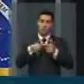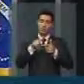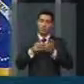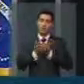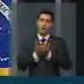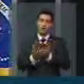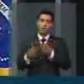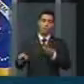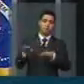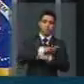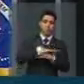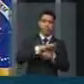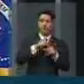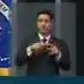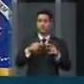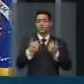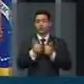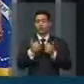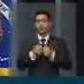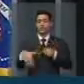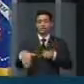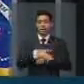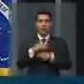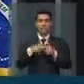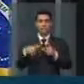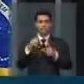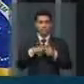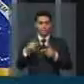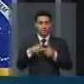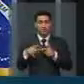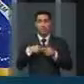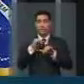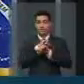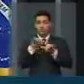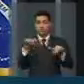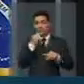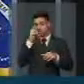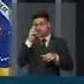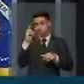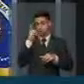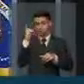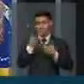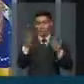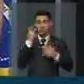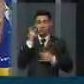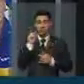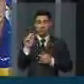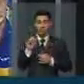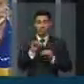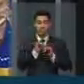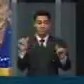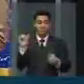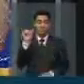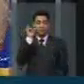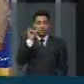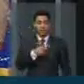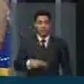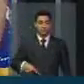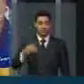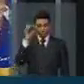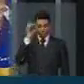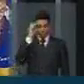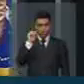problemas na infraestrutura rodoviária, e eu aqui quero chamar a atenção das senhoras e senhores parlamentares, para dizer à senhora Presidente da República,